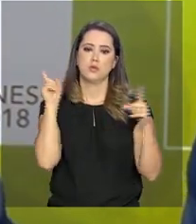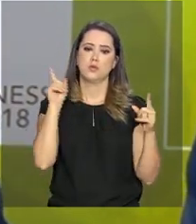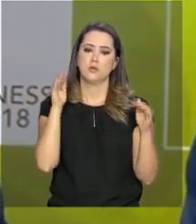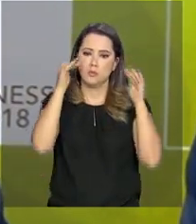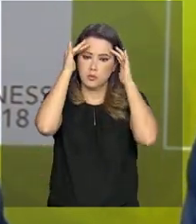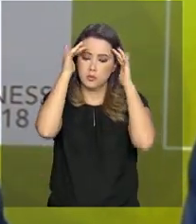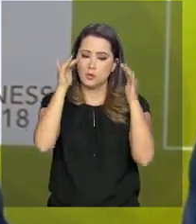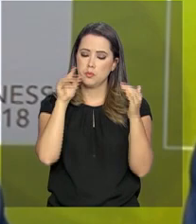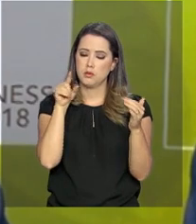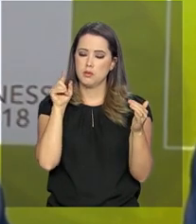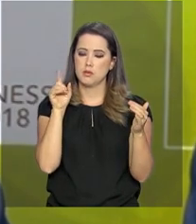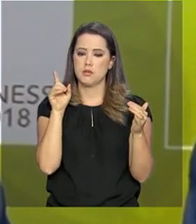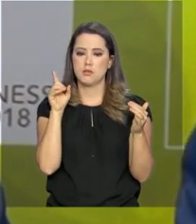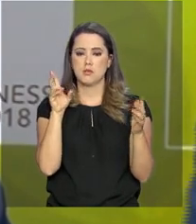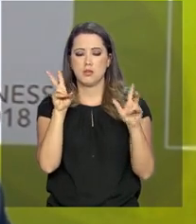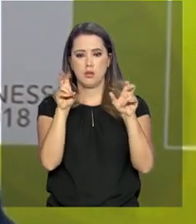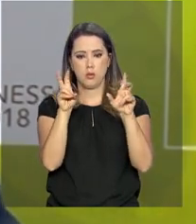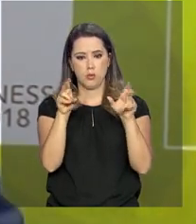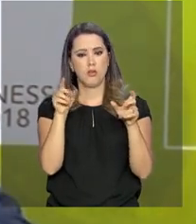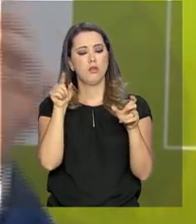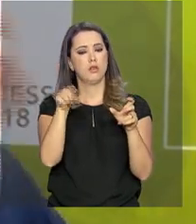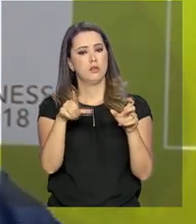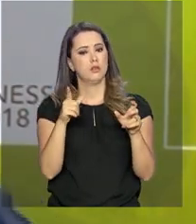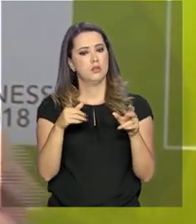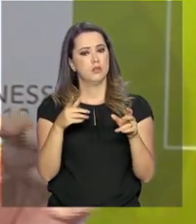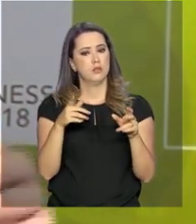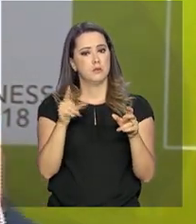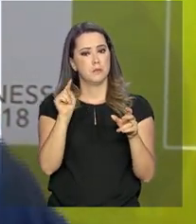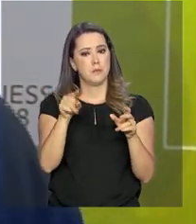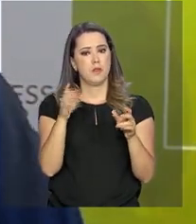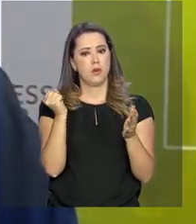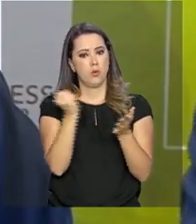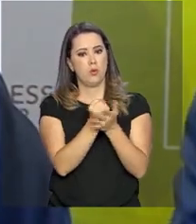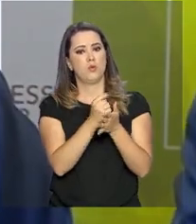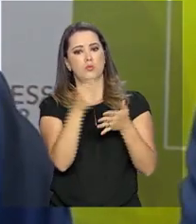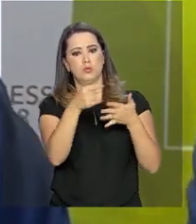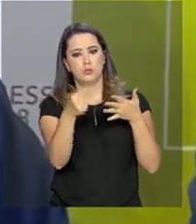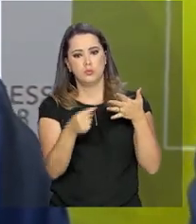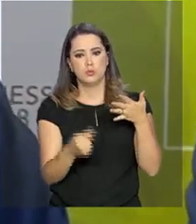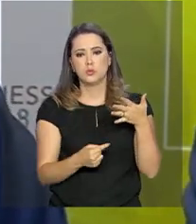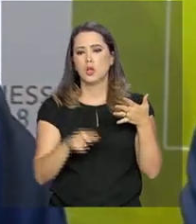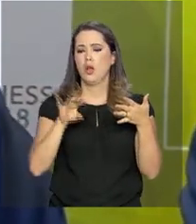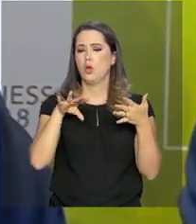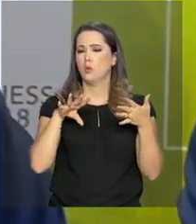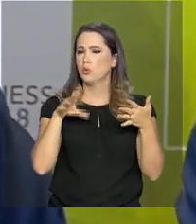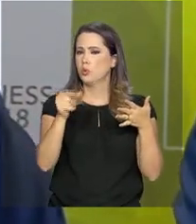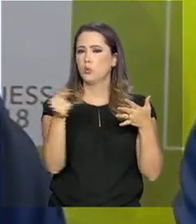dentro do conceito que vem aí, daqueles que foram colocados aí de integridade,